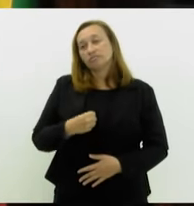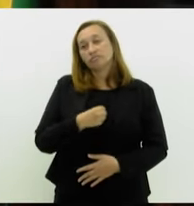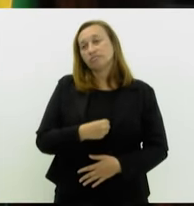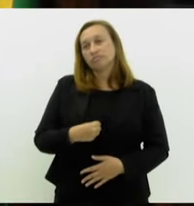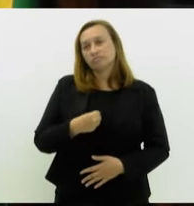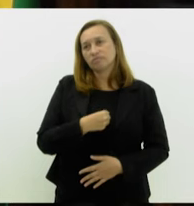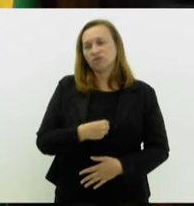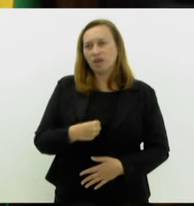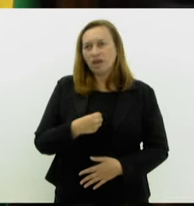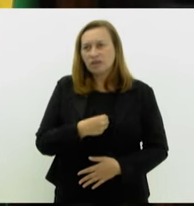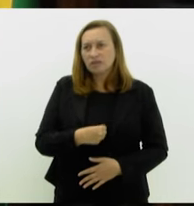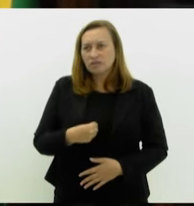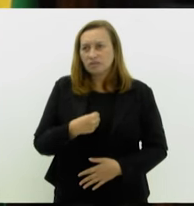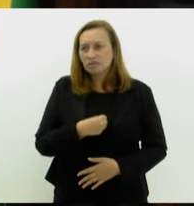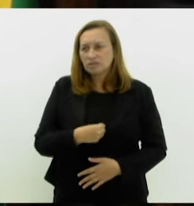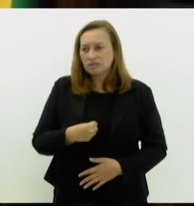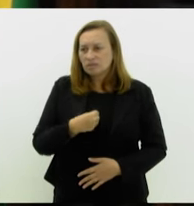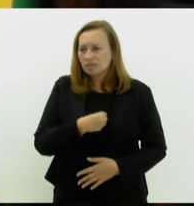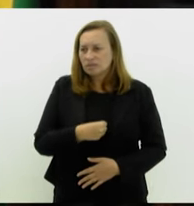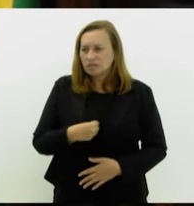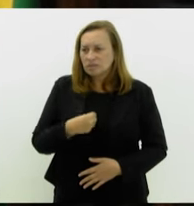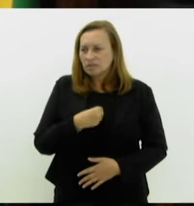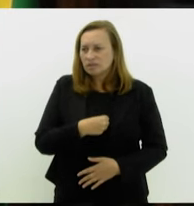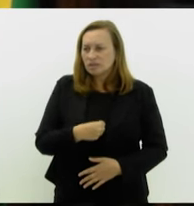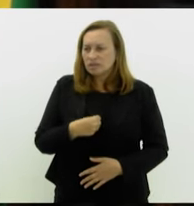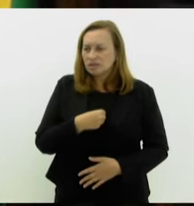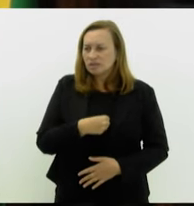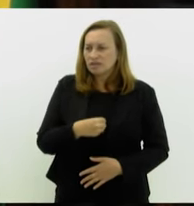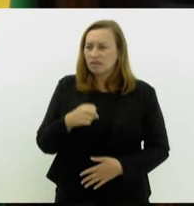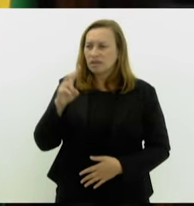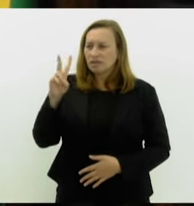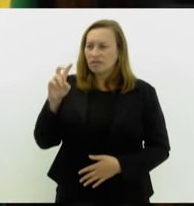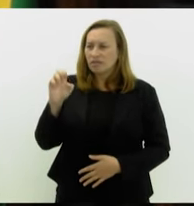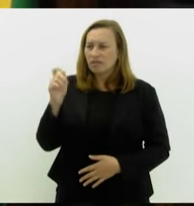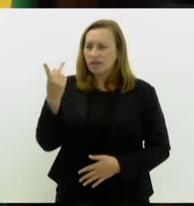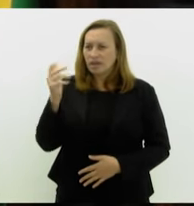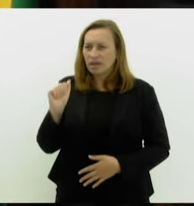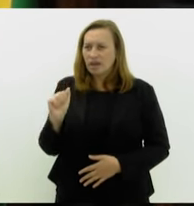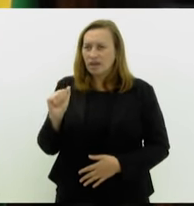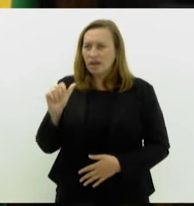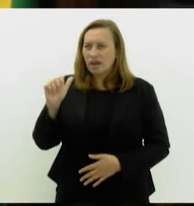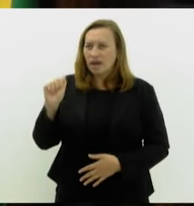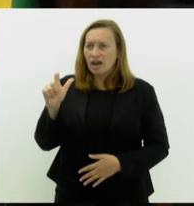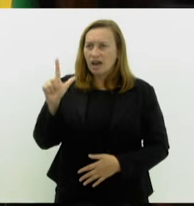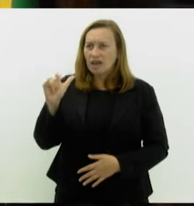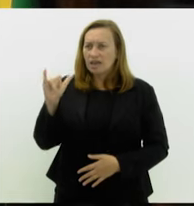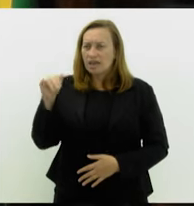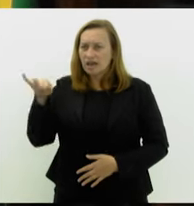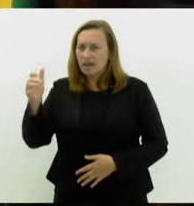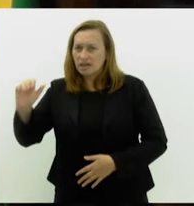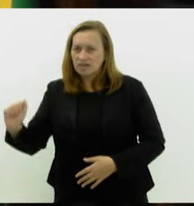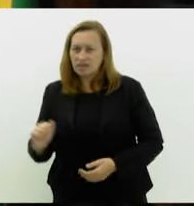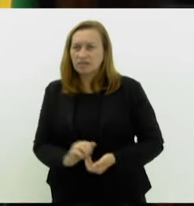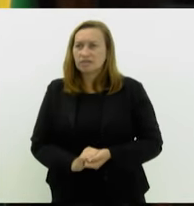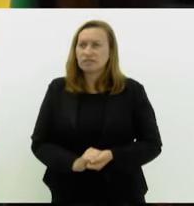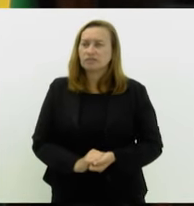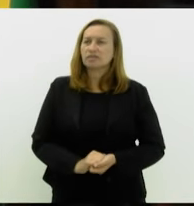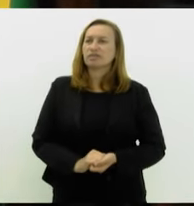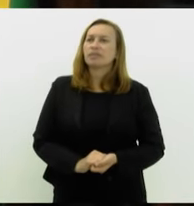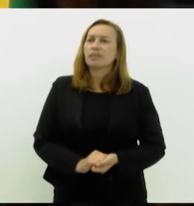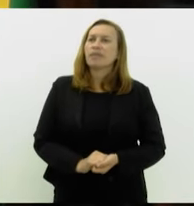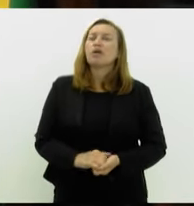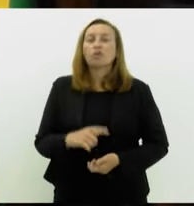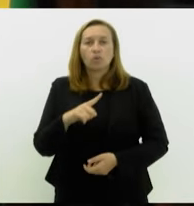vereança porque você fica pertinho você tá ali do lado quando tem e